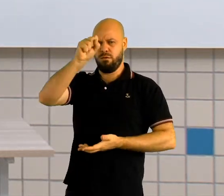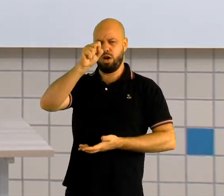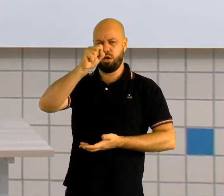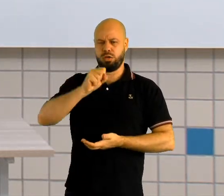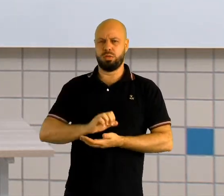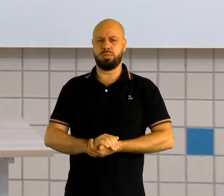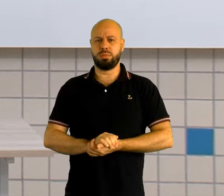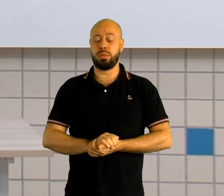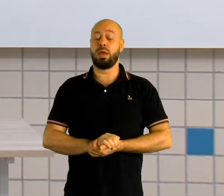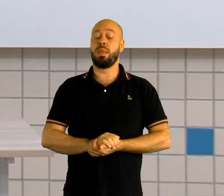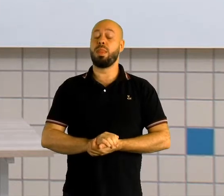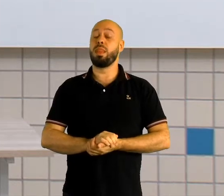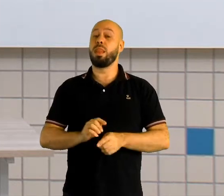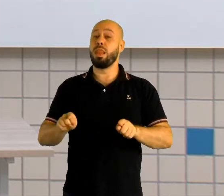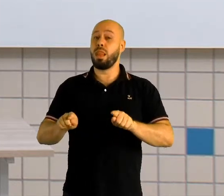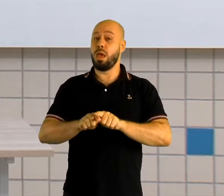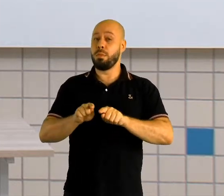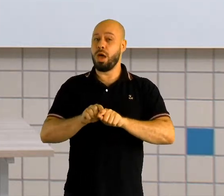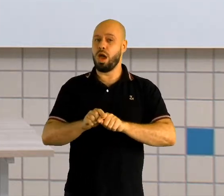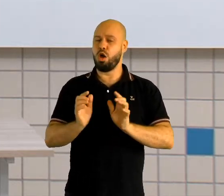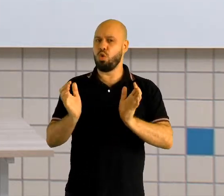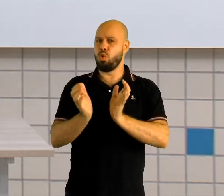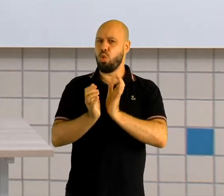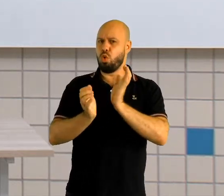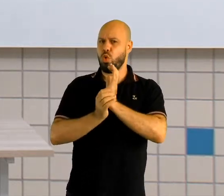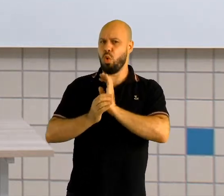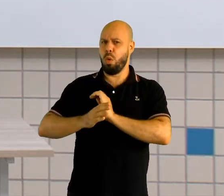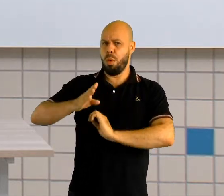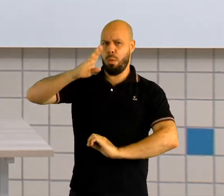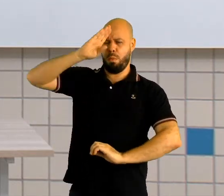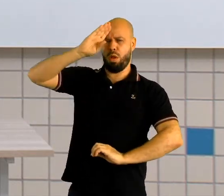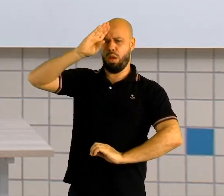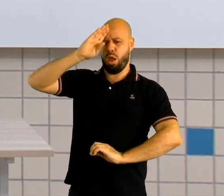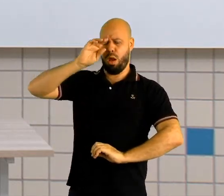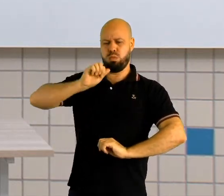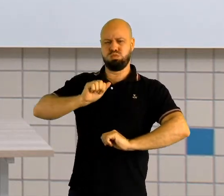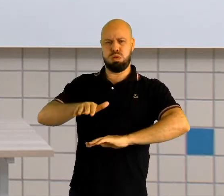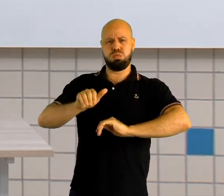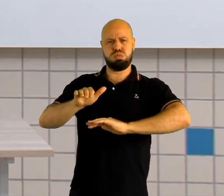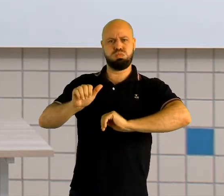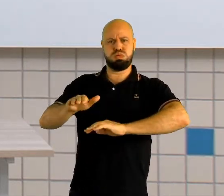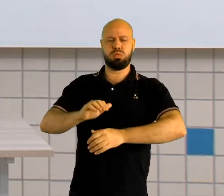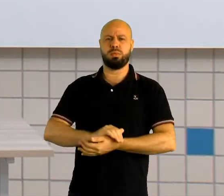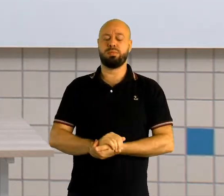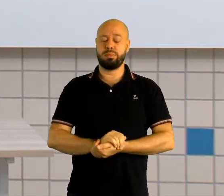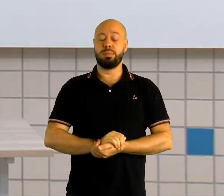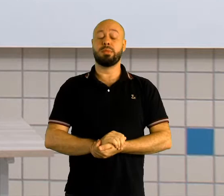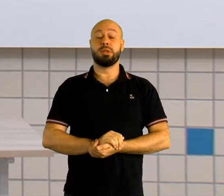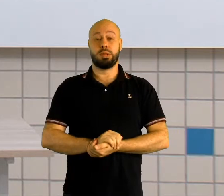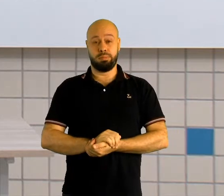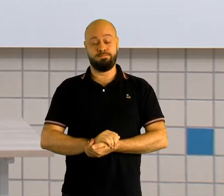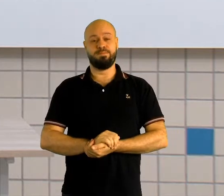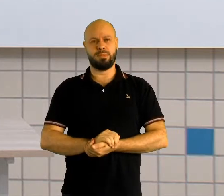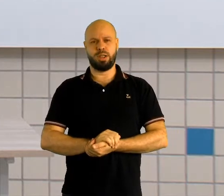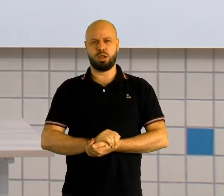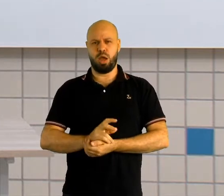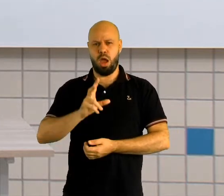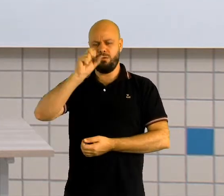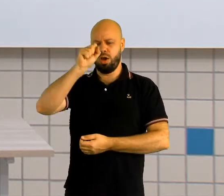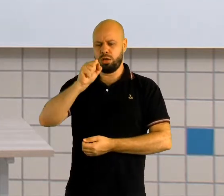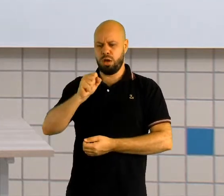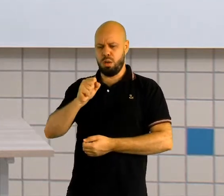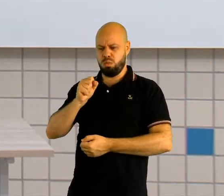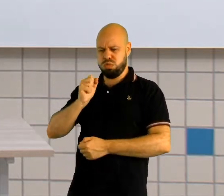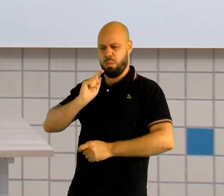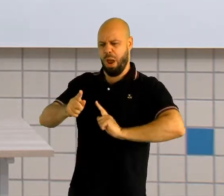aparato militar, principalmente um aparato militar que, nesse caso aí, vai ser empregado pelo uso da força. A